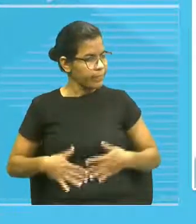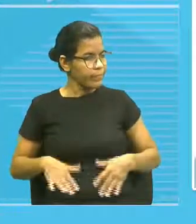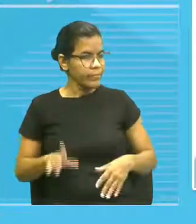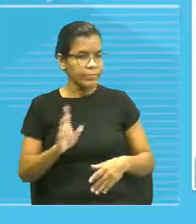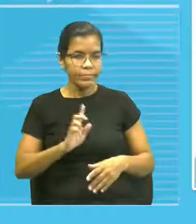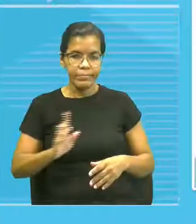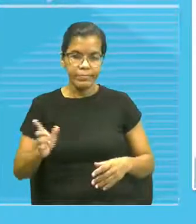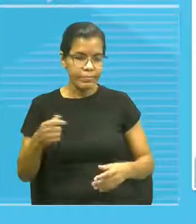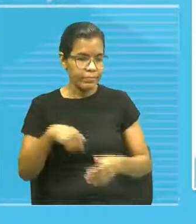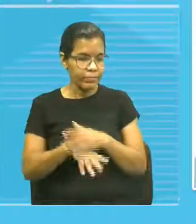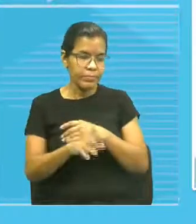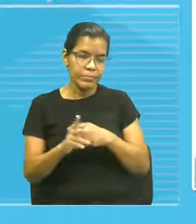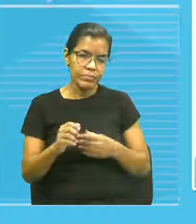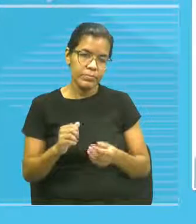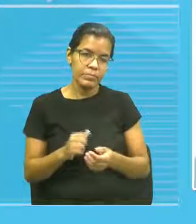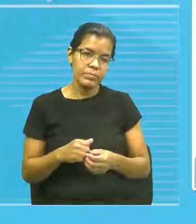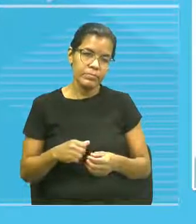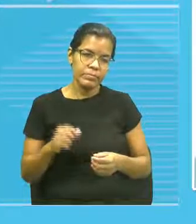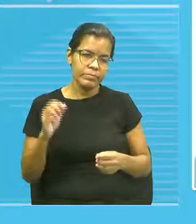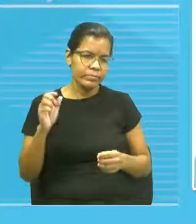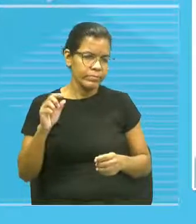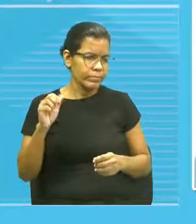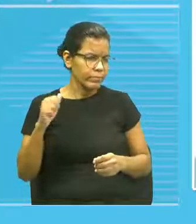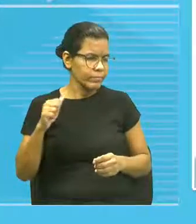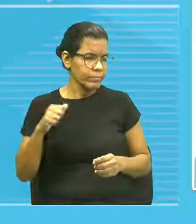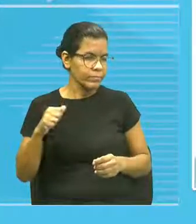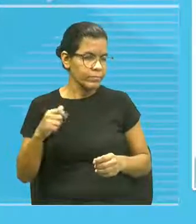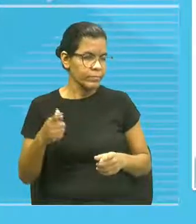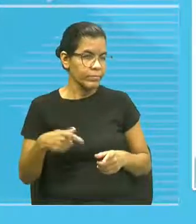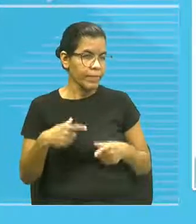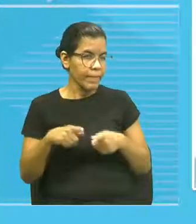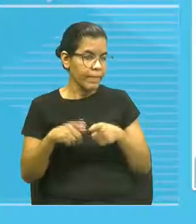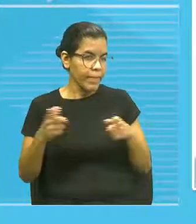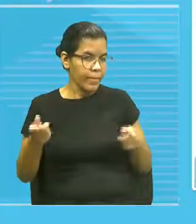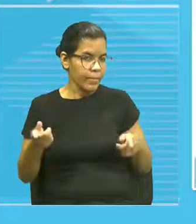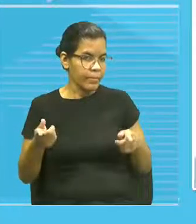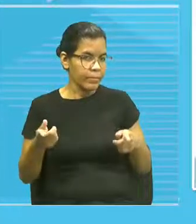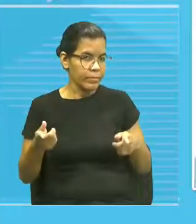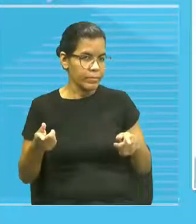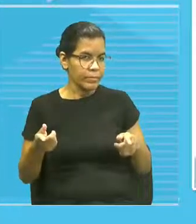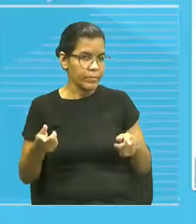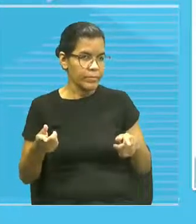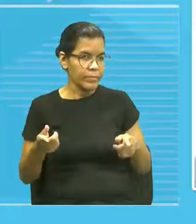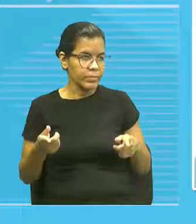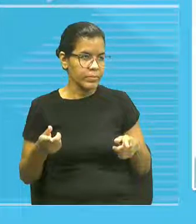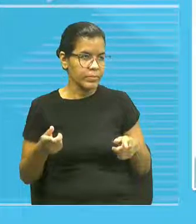questão desse jeitinho assim, não. Agora.